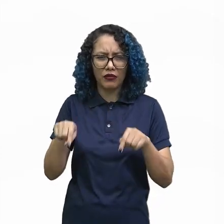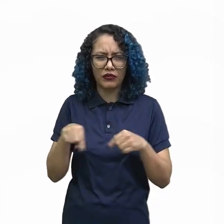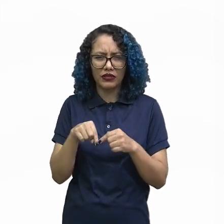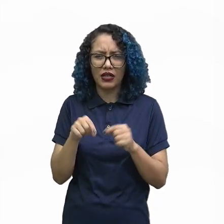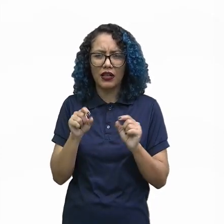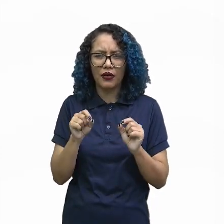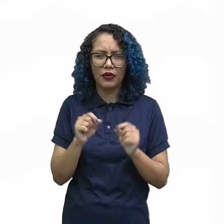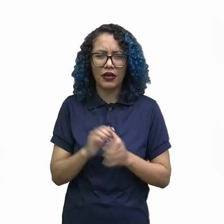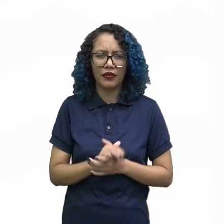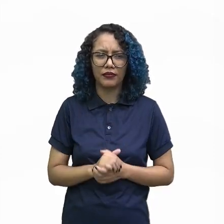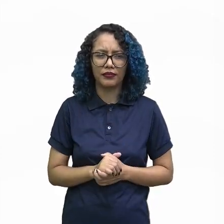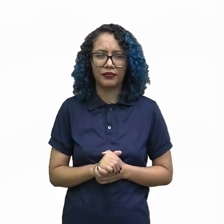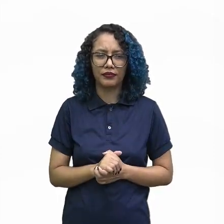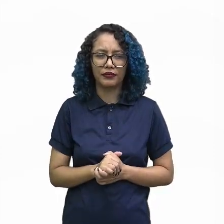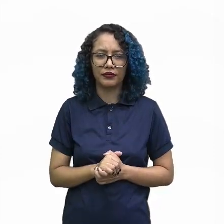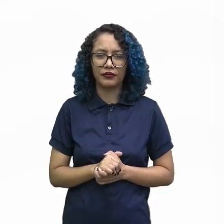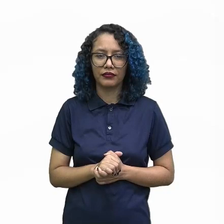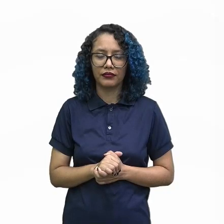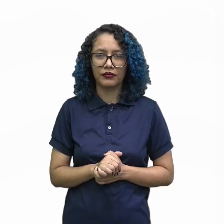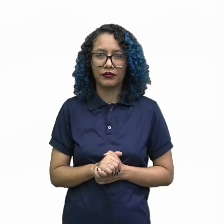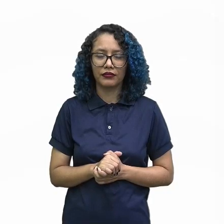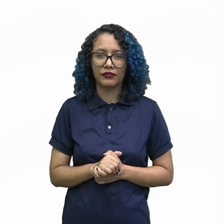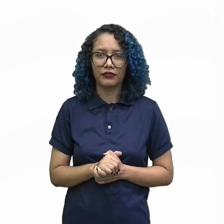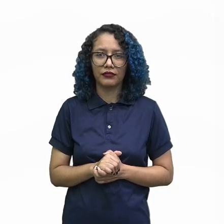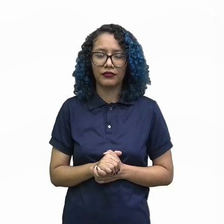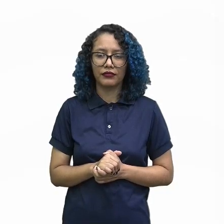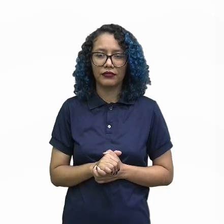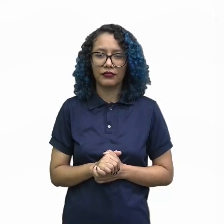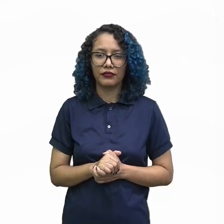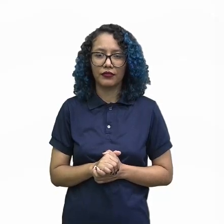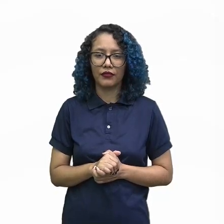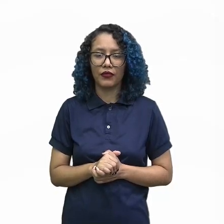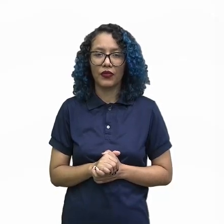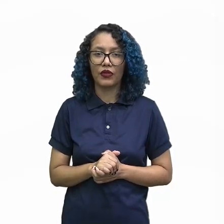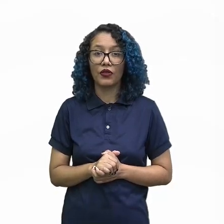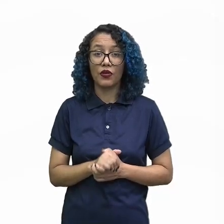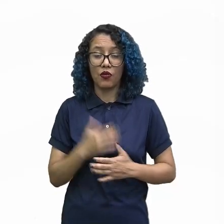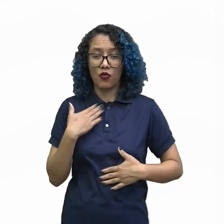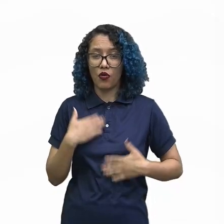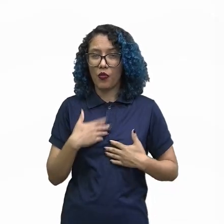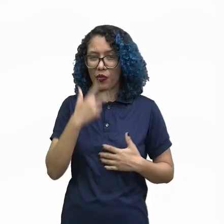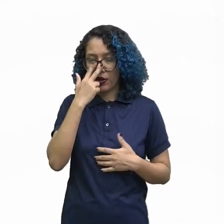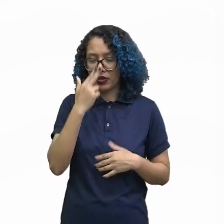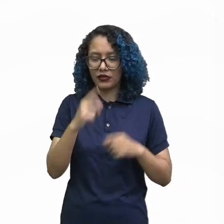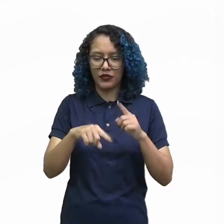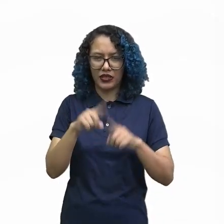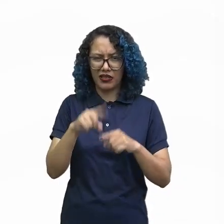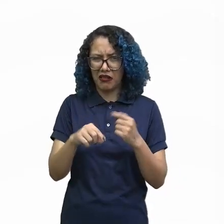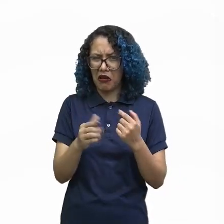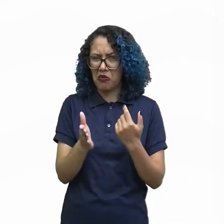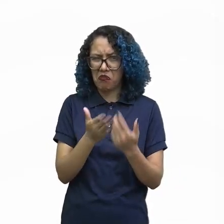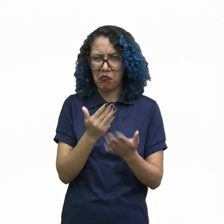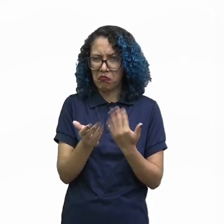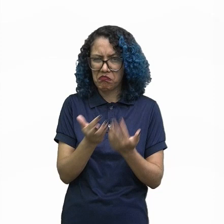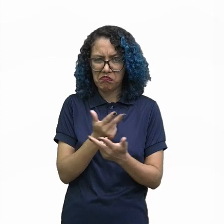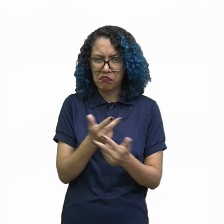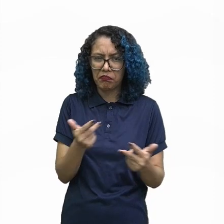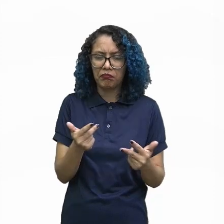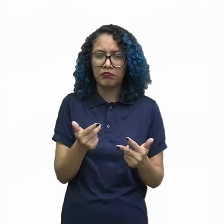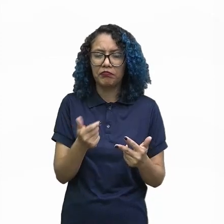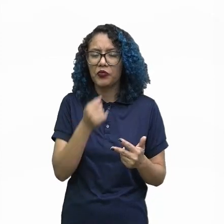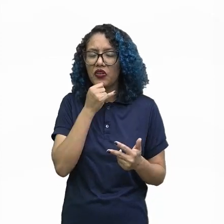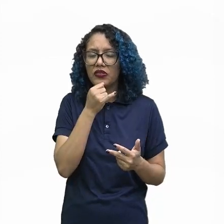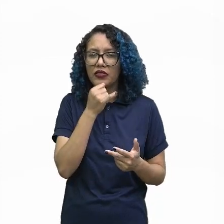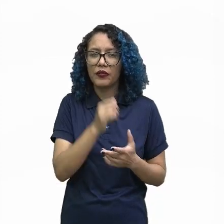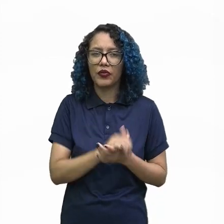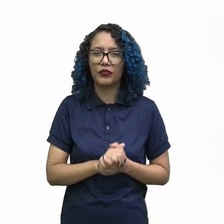Então, o corpo ele passa a ser visto como um objeto, como qualquer coisa. E quando a gente fala até mesmo dentro